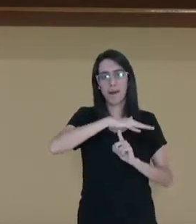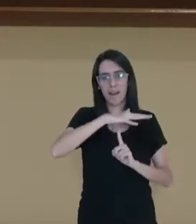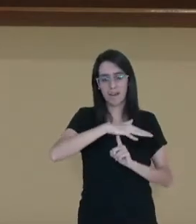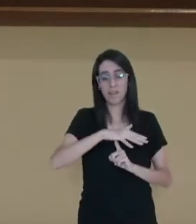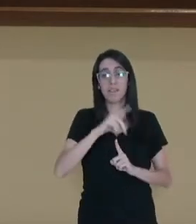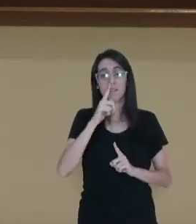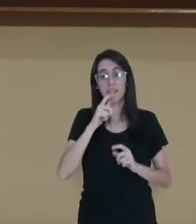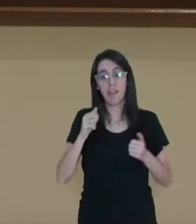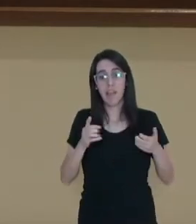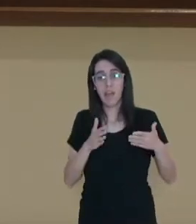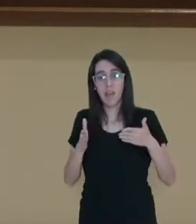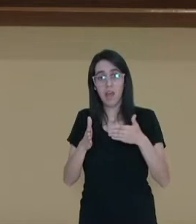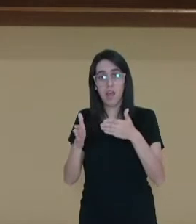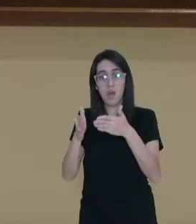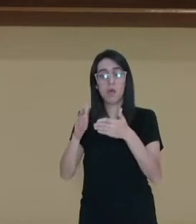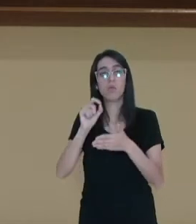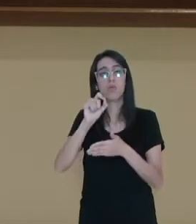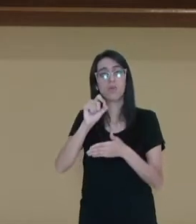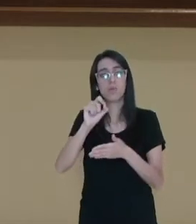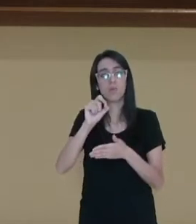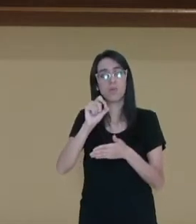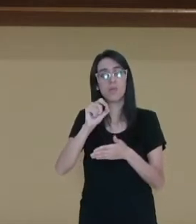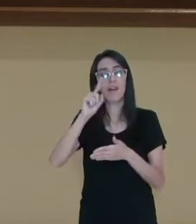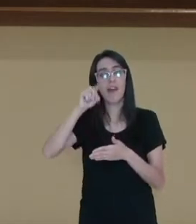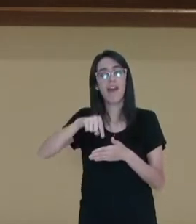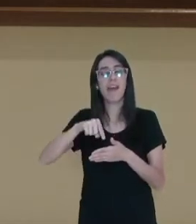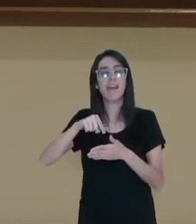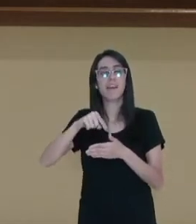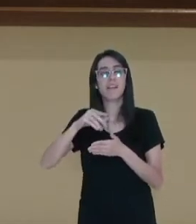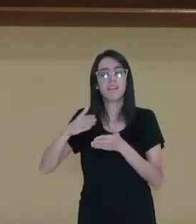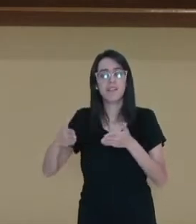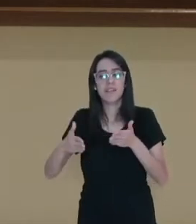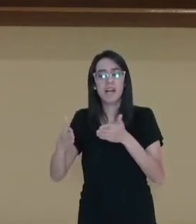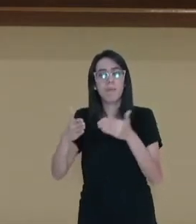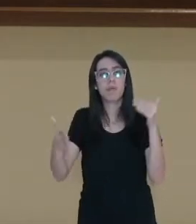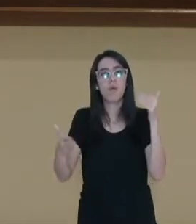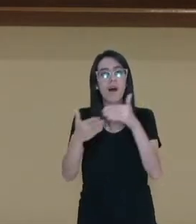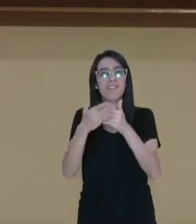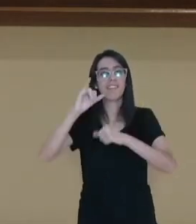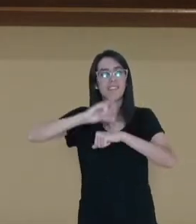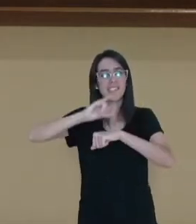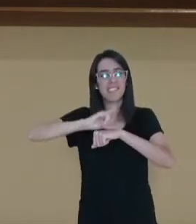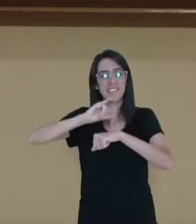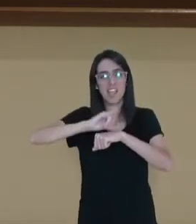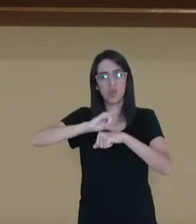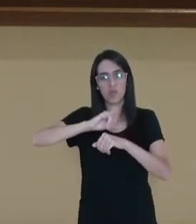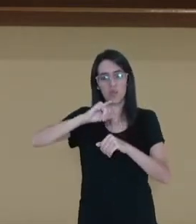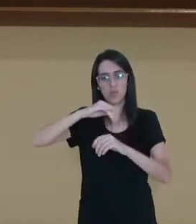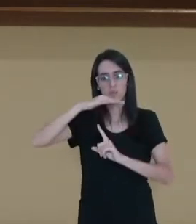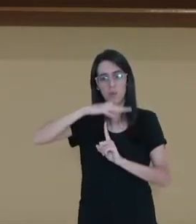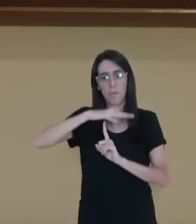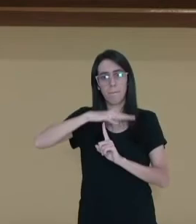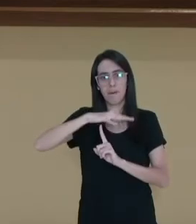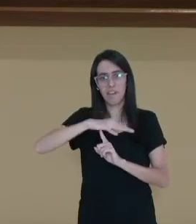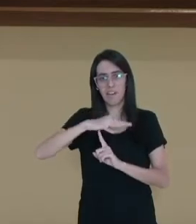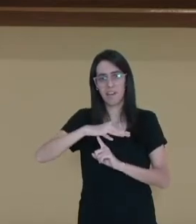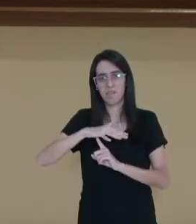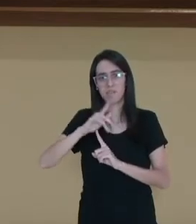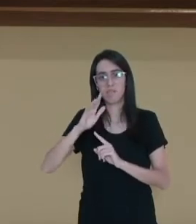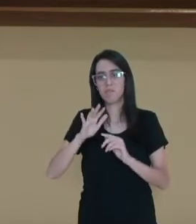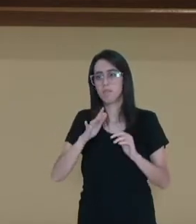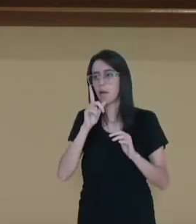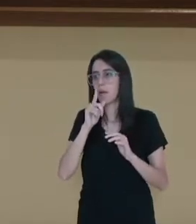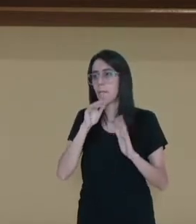rios cujo sentido seja endorreico, cujo fluxo das águas corra para o interior